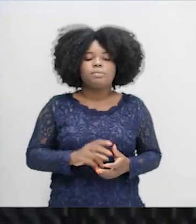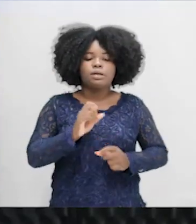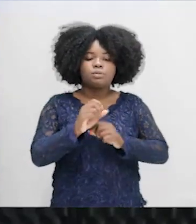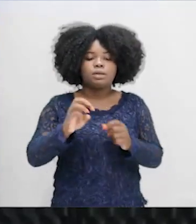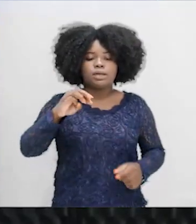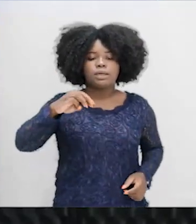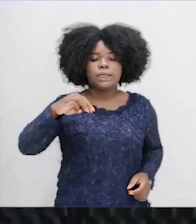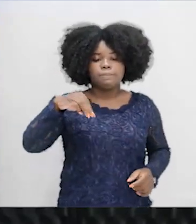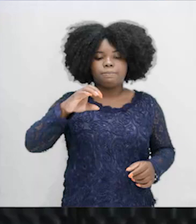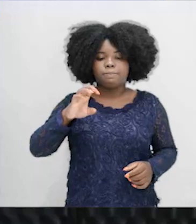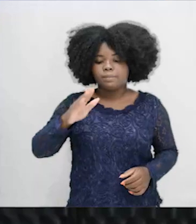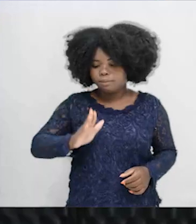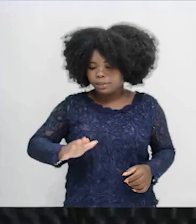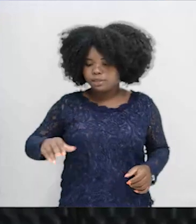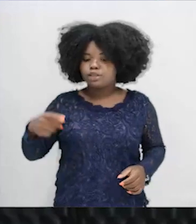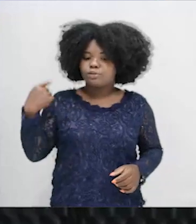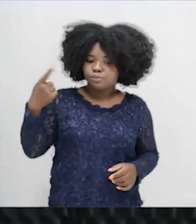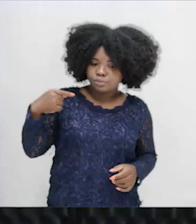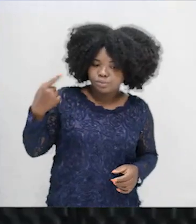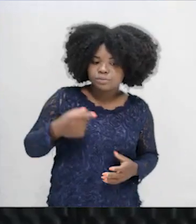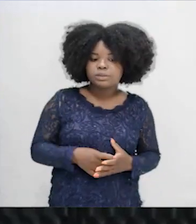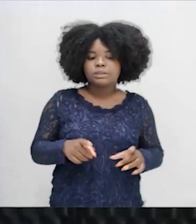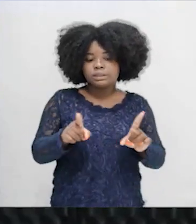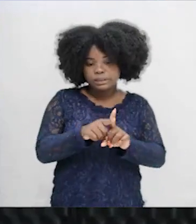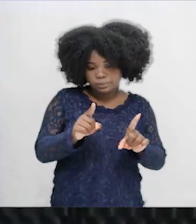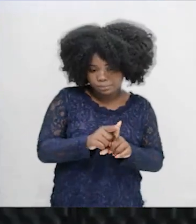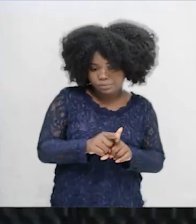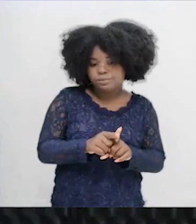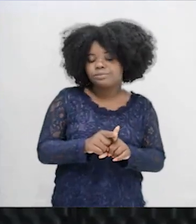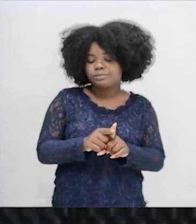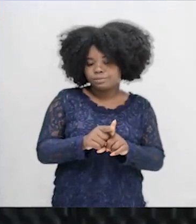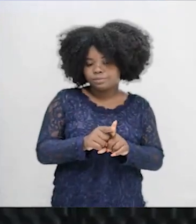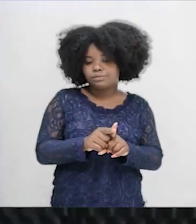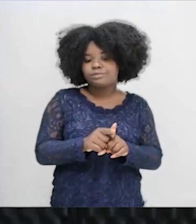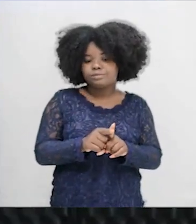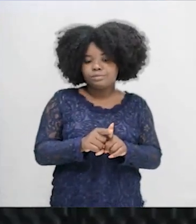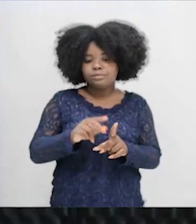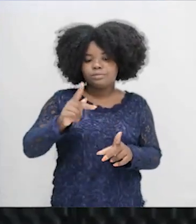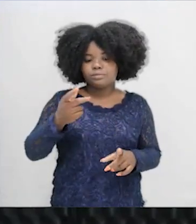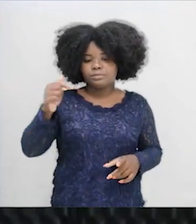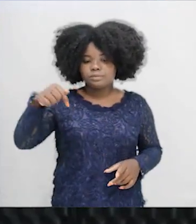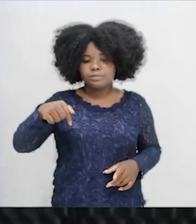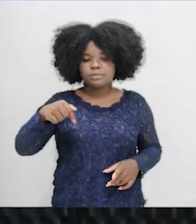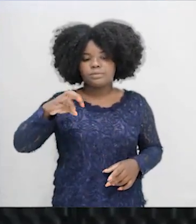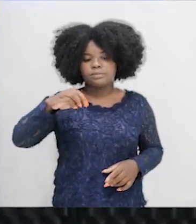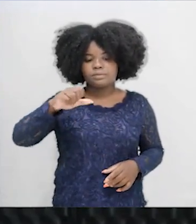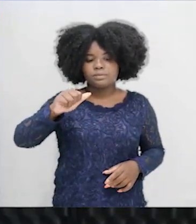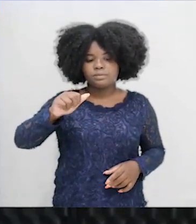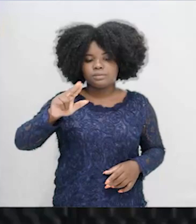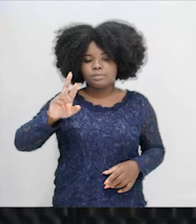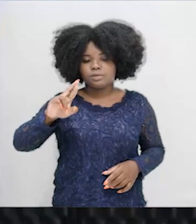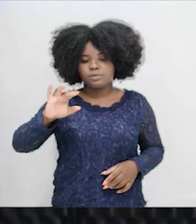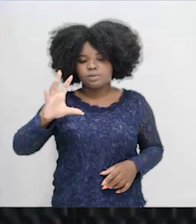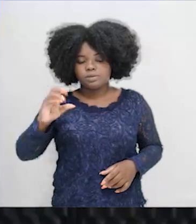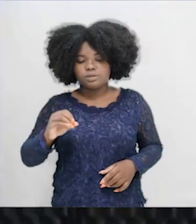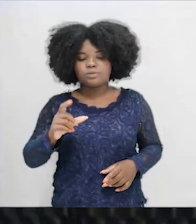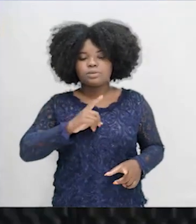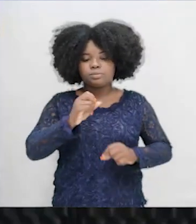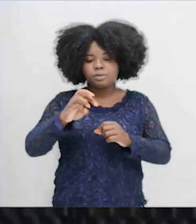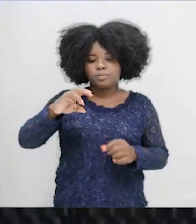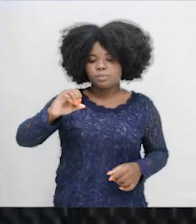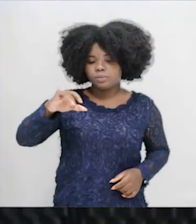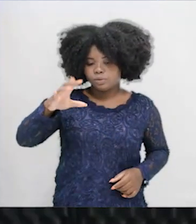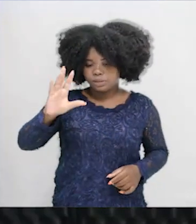exemplo da obra dele. E a figura mais proeminente dos quadrinhos brasileiros é, com certeza, Maurício de Souza e a Turma da Mônica, com